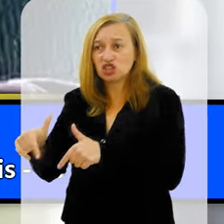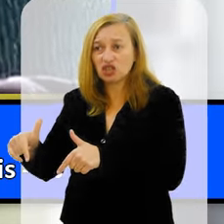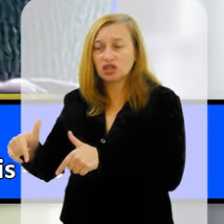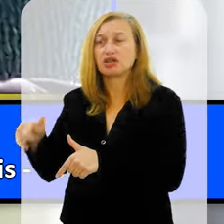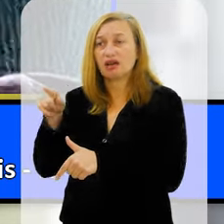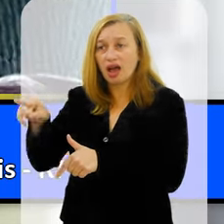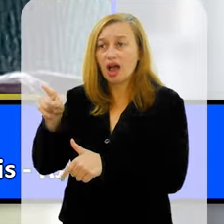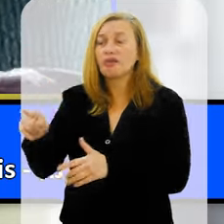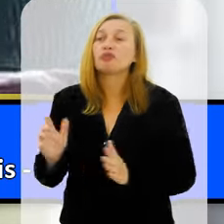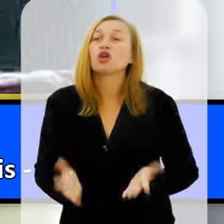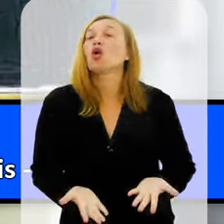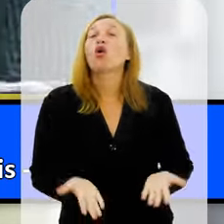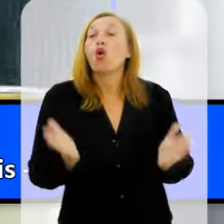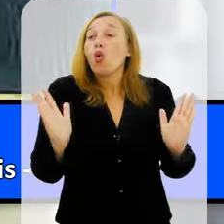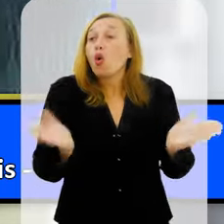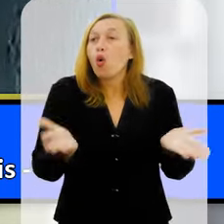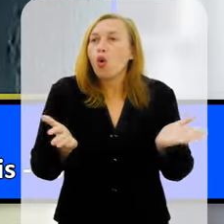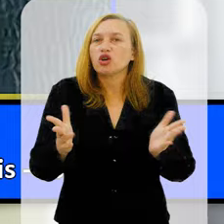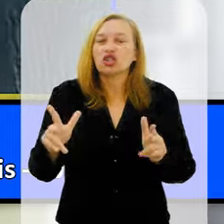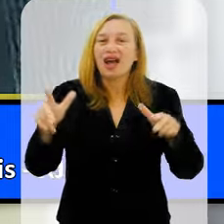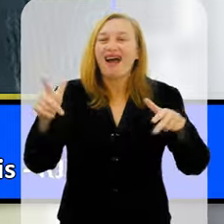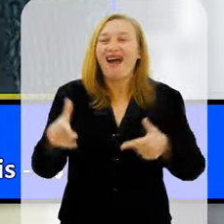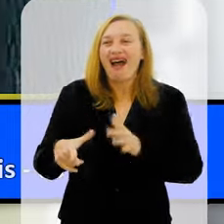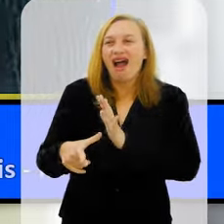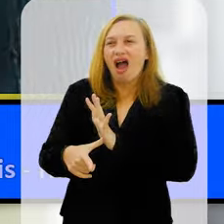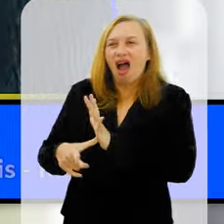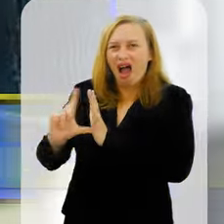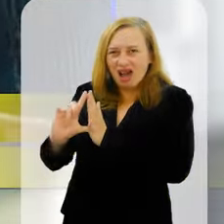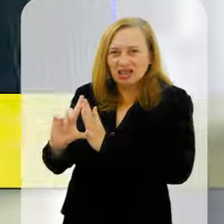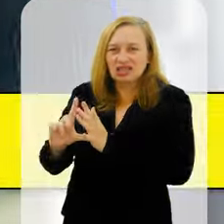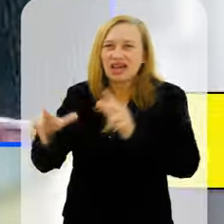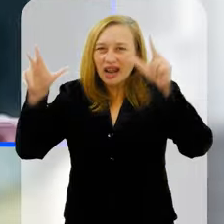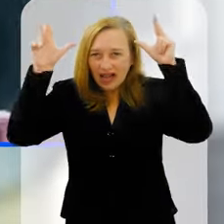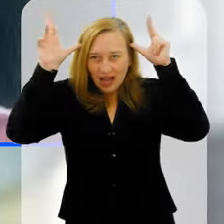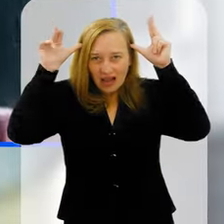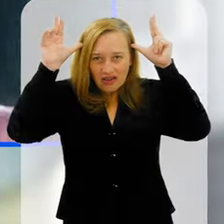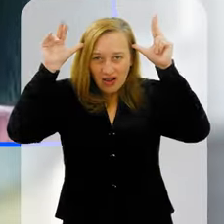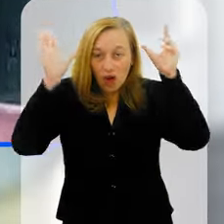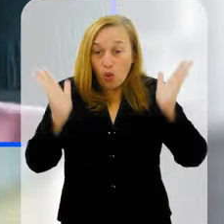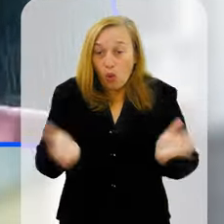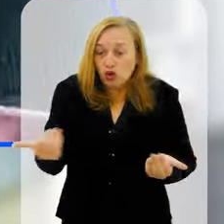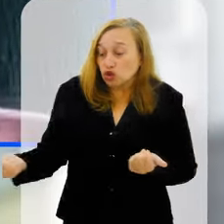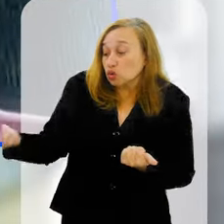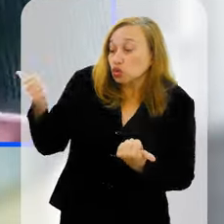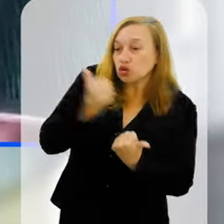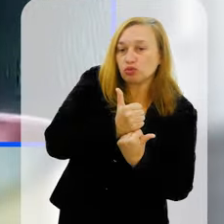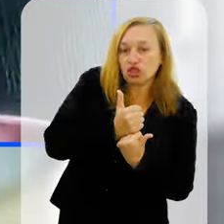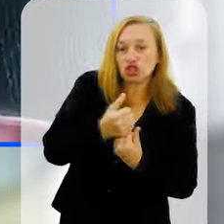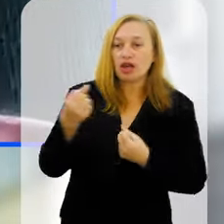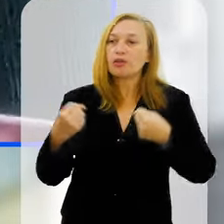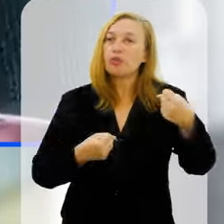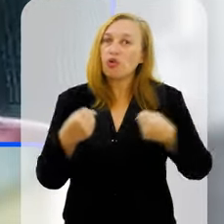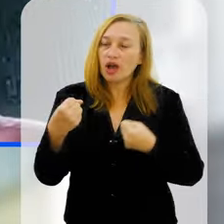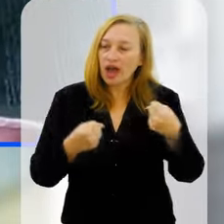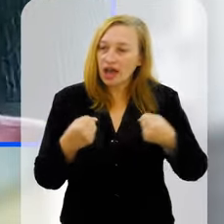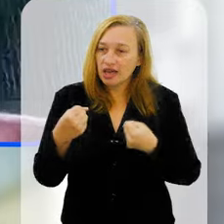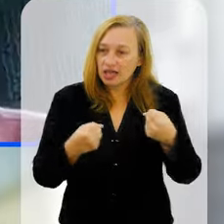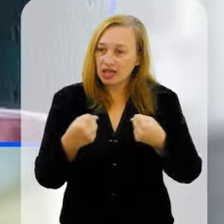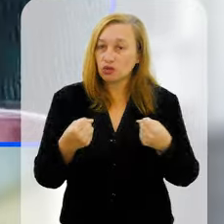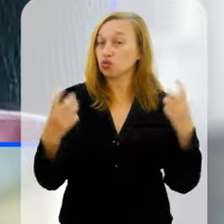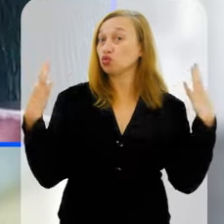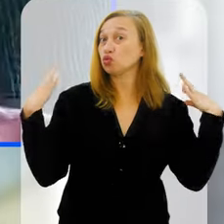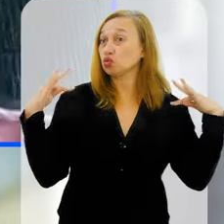em Paquetá. Nós hoje substituímos a atividade econômica por carrinhos de golfe. Na época foi 1 milhão e